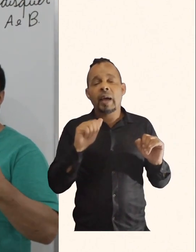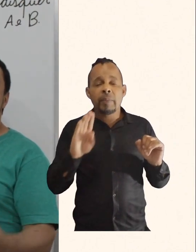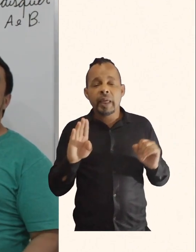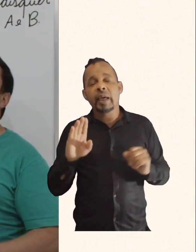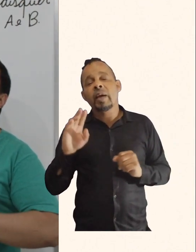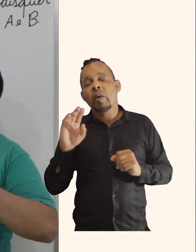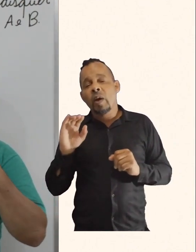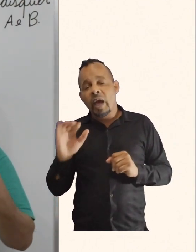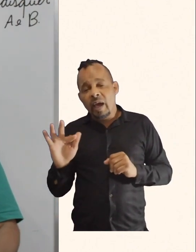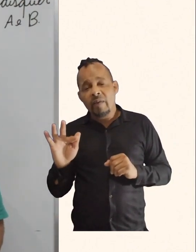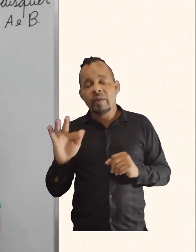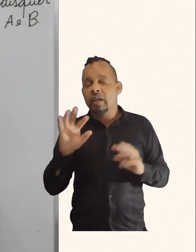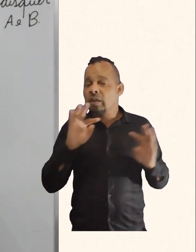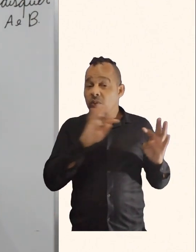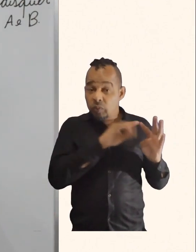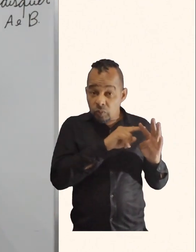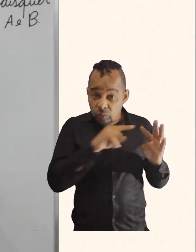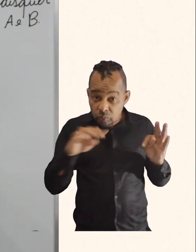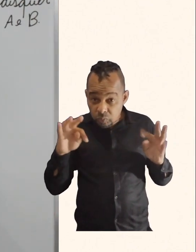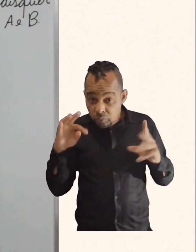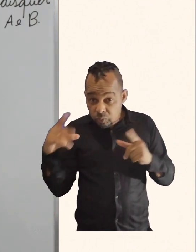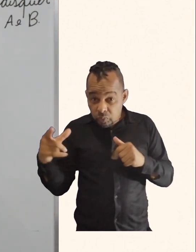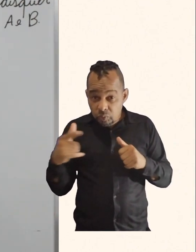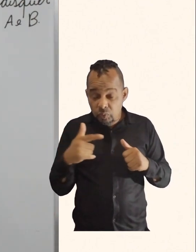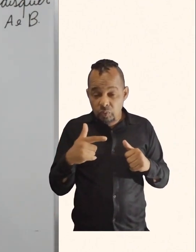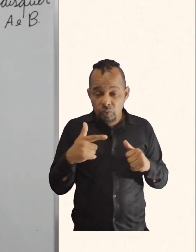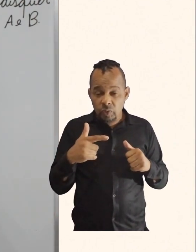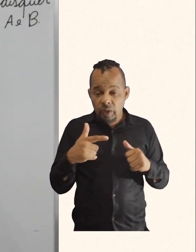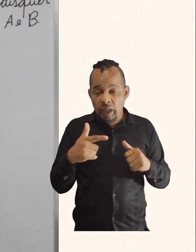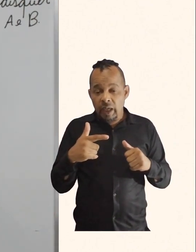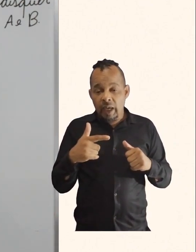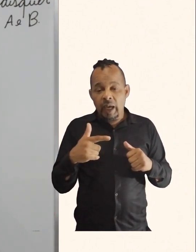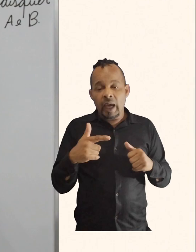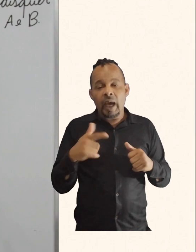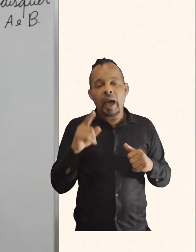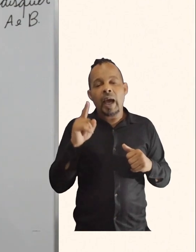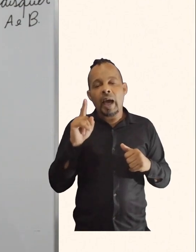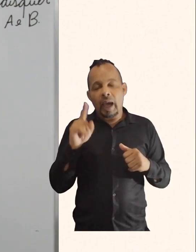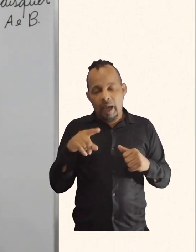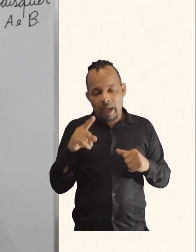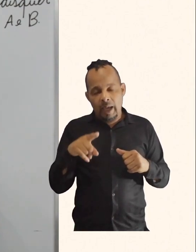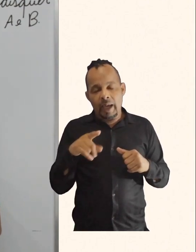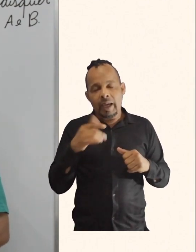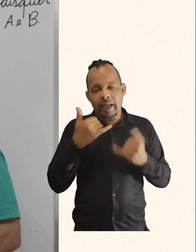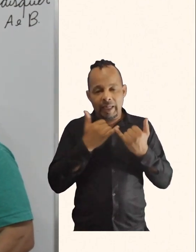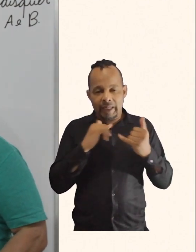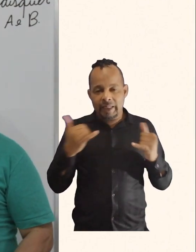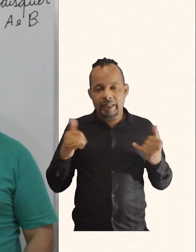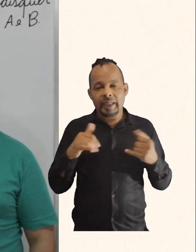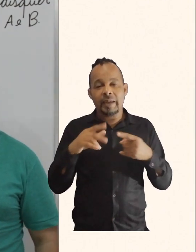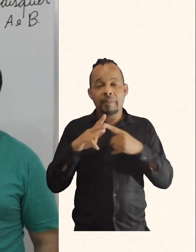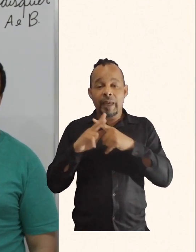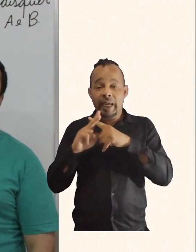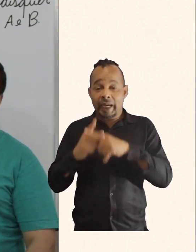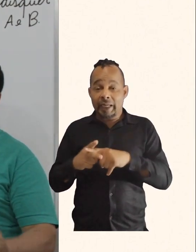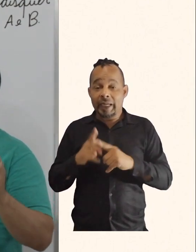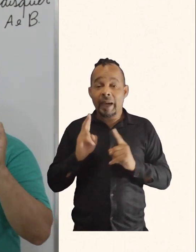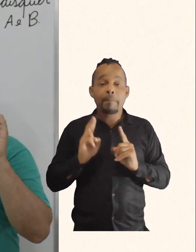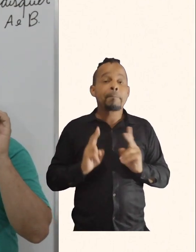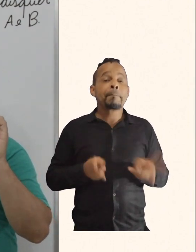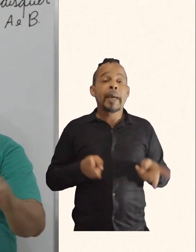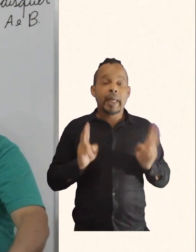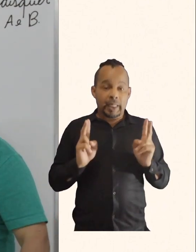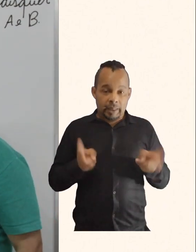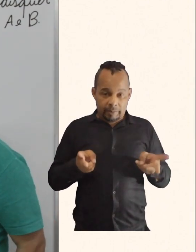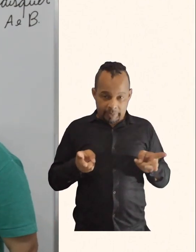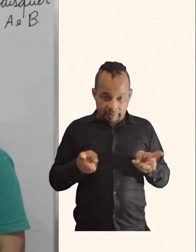no B, no F, não importa. Em todos os estados do sistema, a energia mecânica é